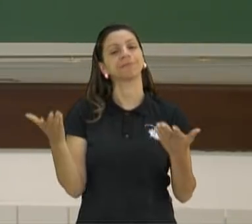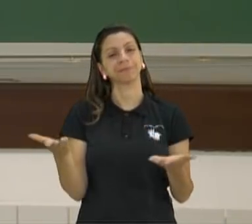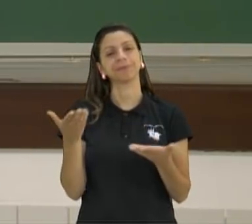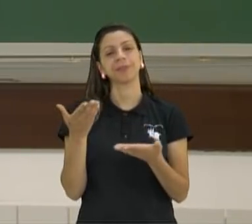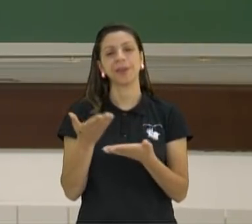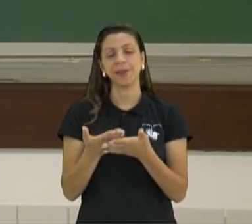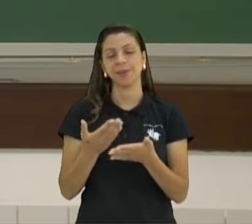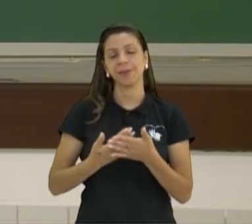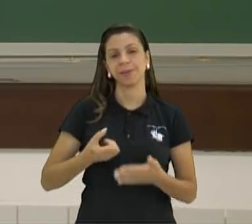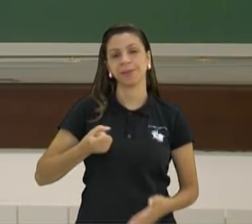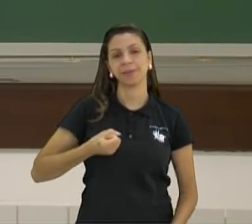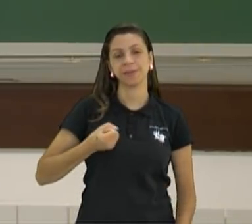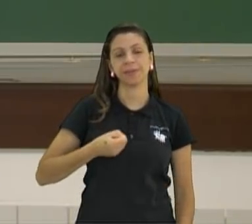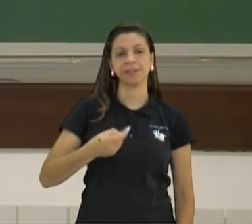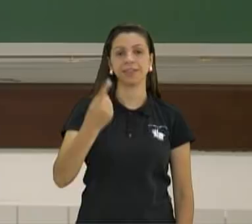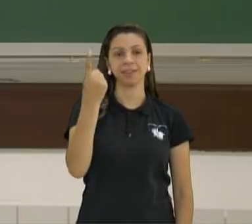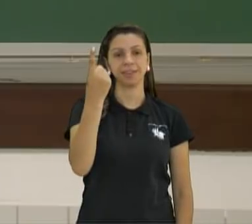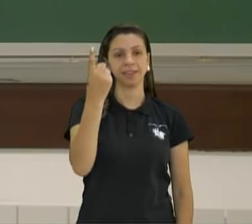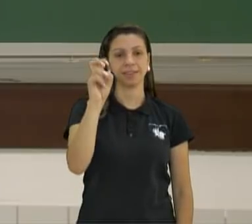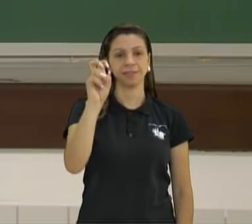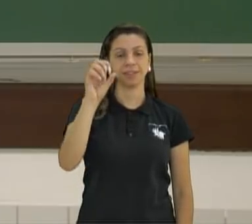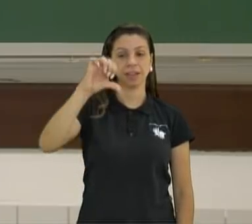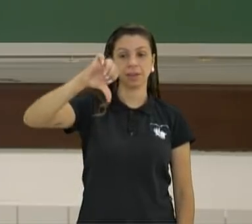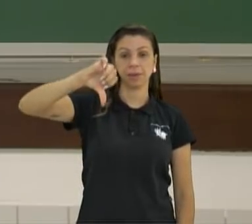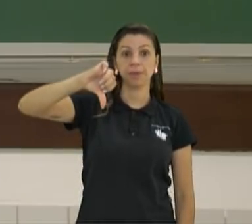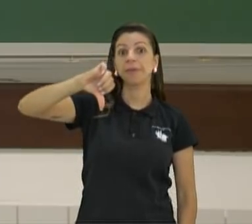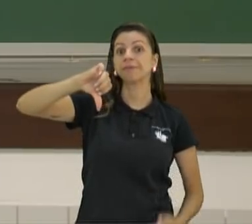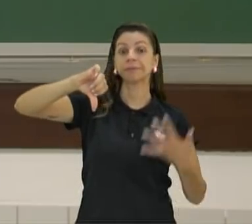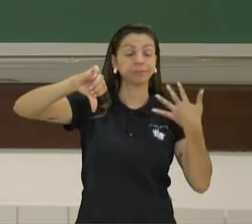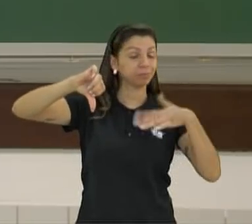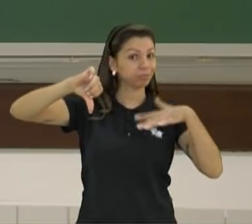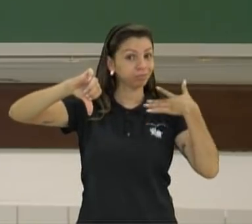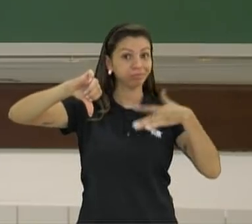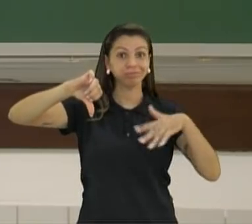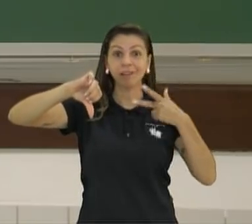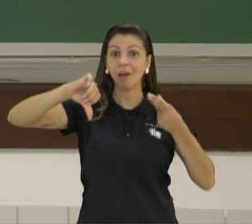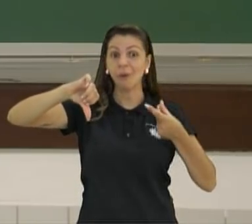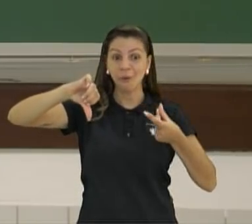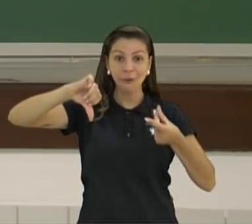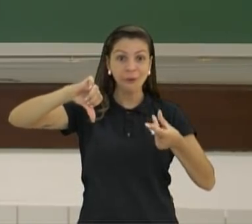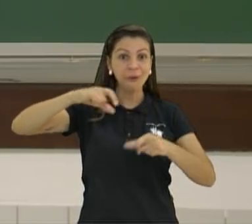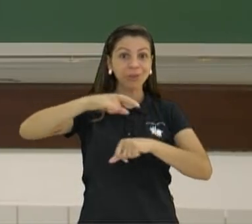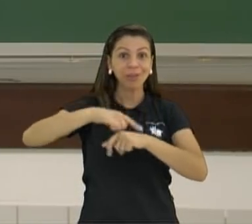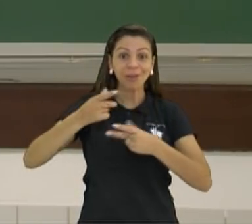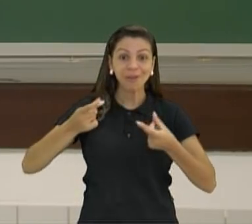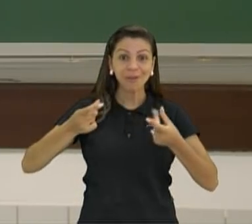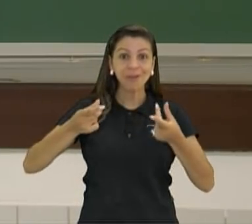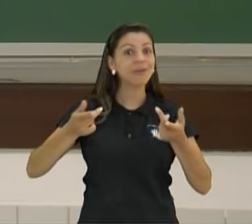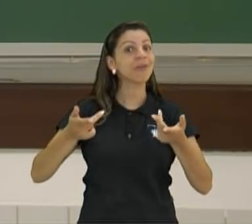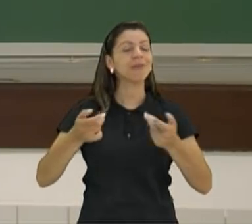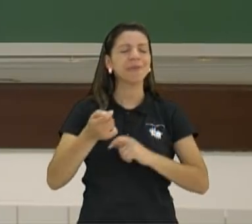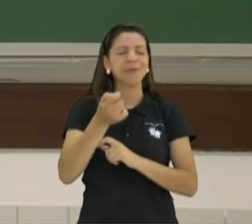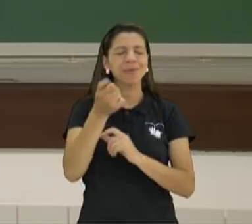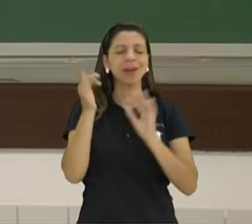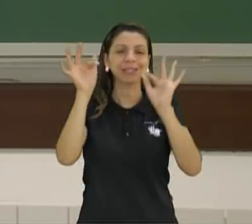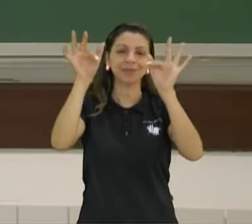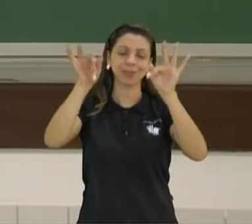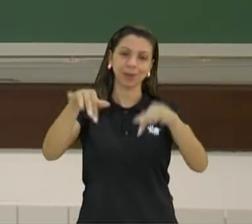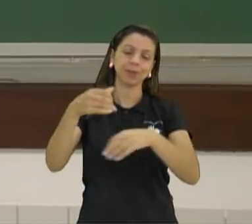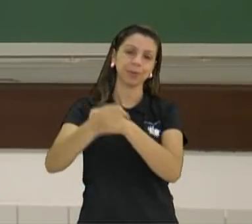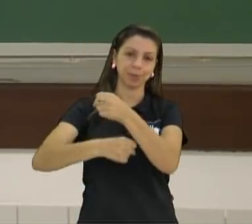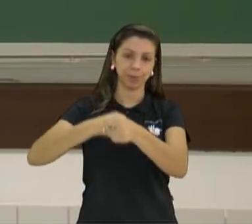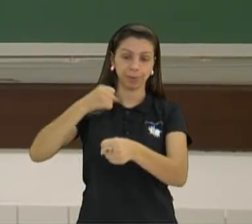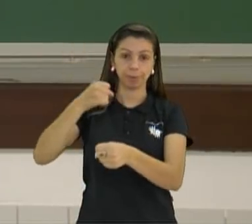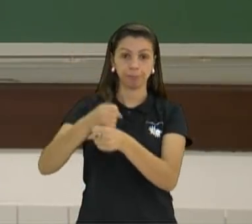número 159. Olha como o tempo está passando, né? Mais um pouquinho e terminamos o ano. Vamos entregar